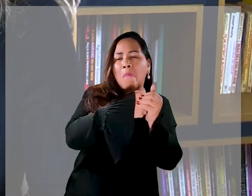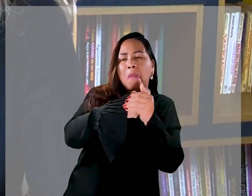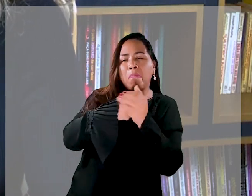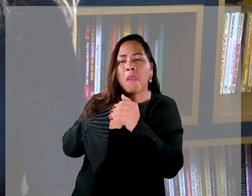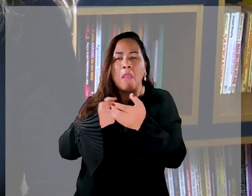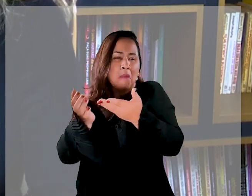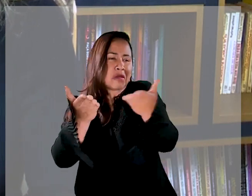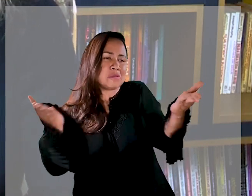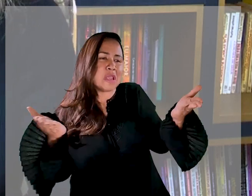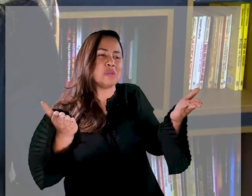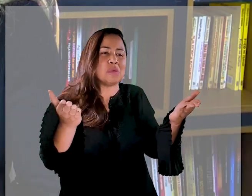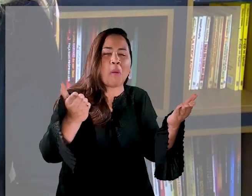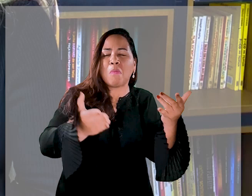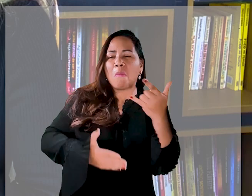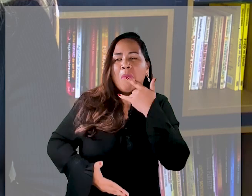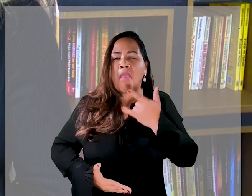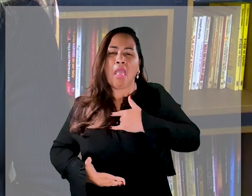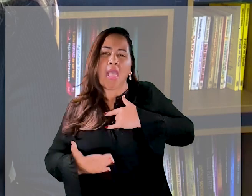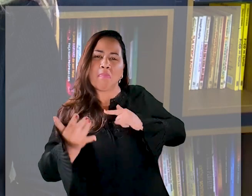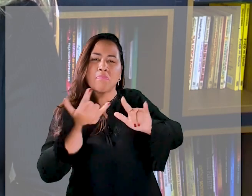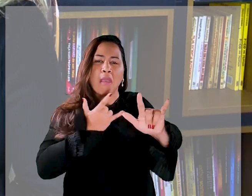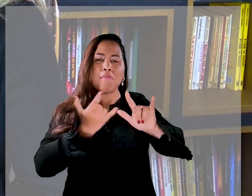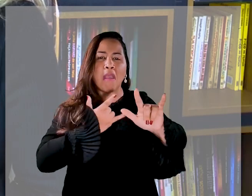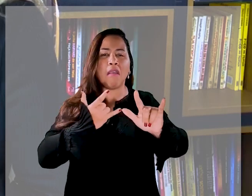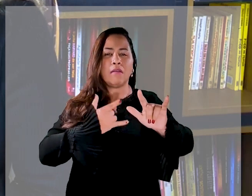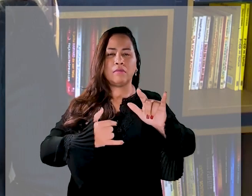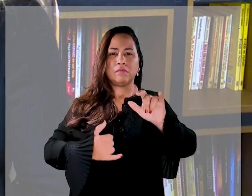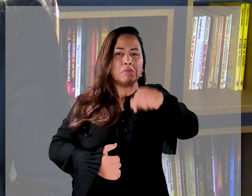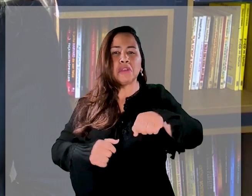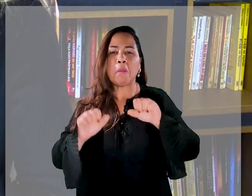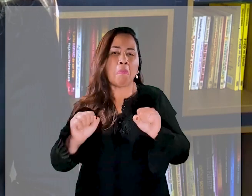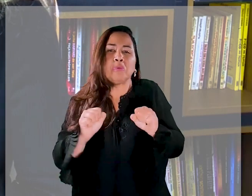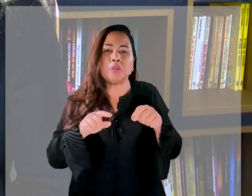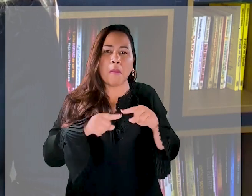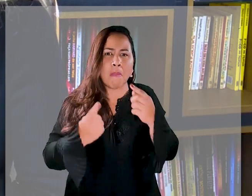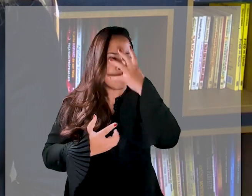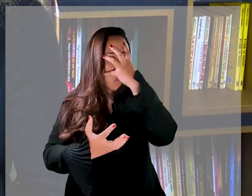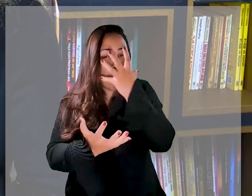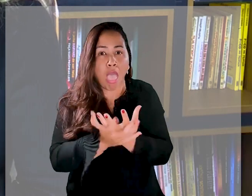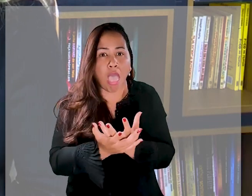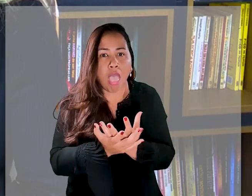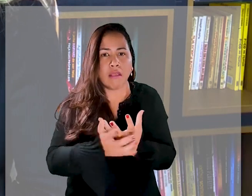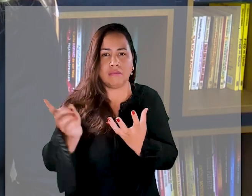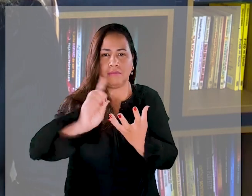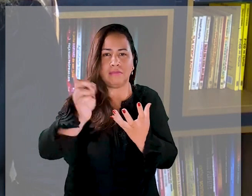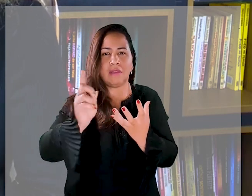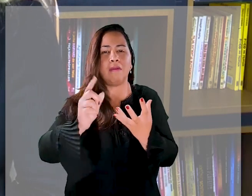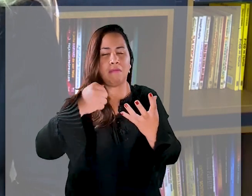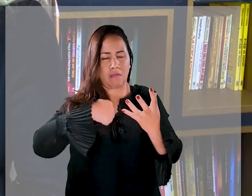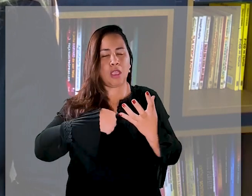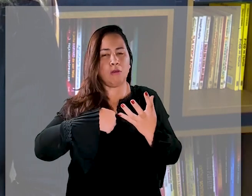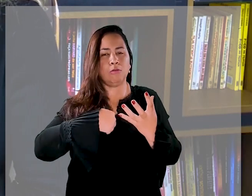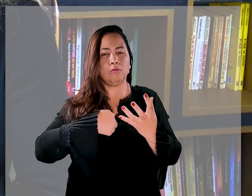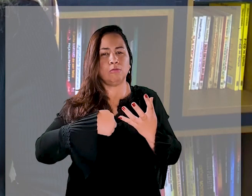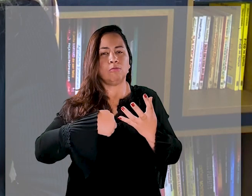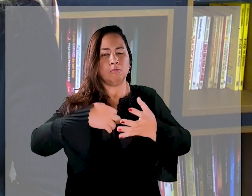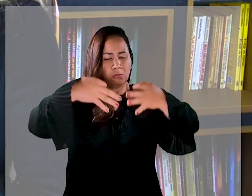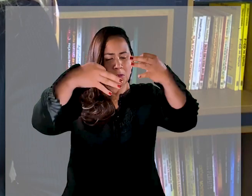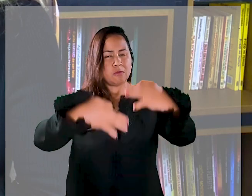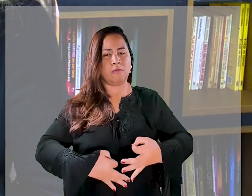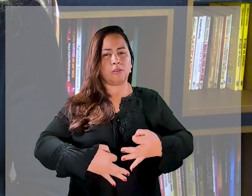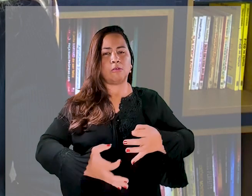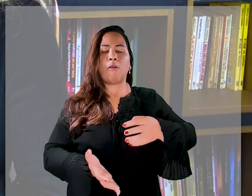Sim, mas não sou eu, sou uma falsa. Então você prefere a falsidade ou você prefere a autenticidade? Eu sou